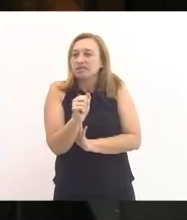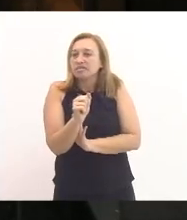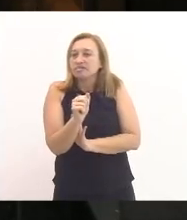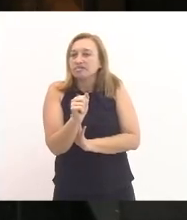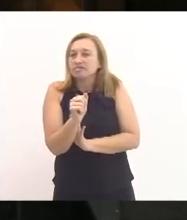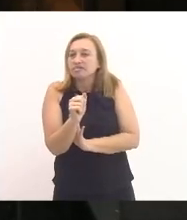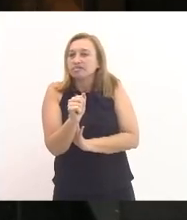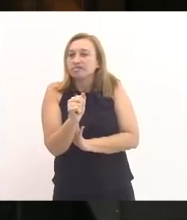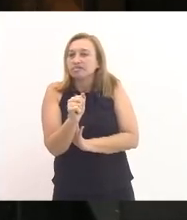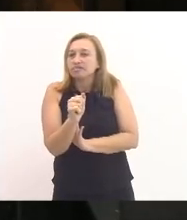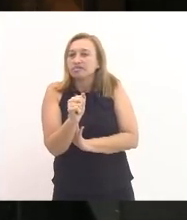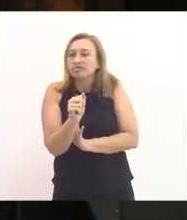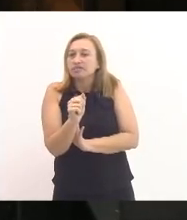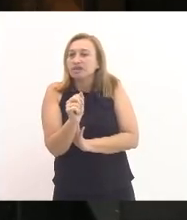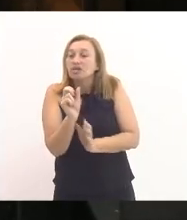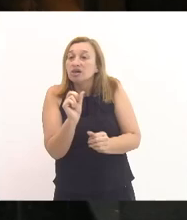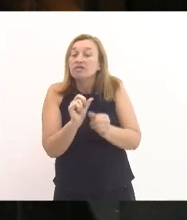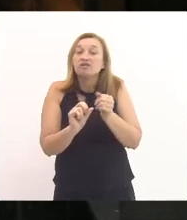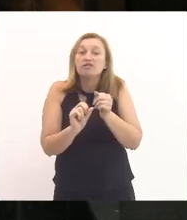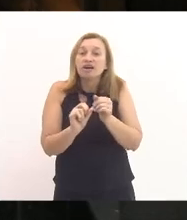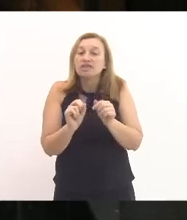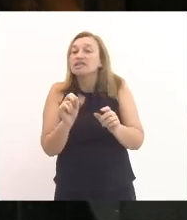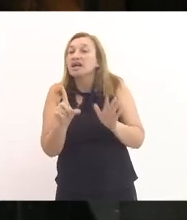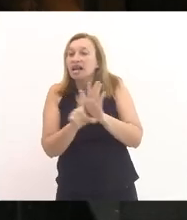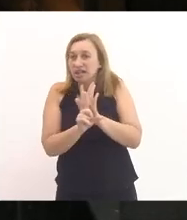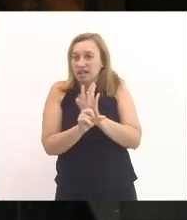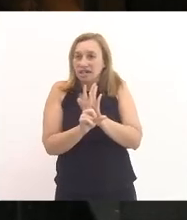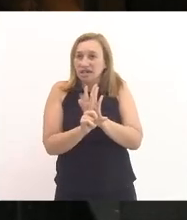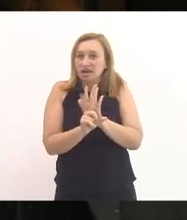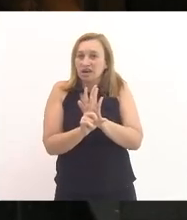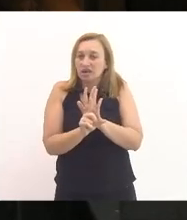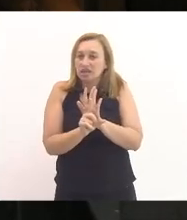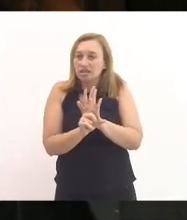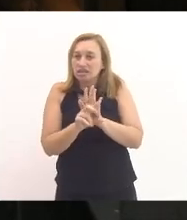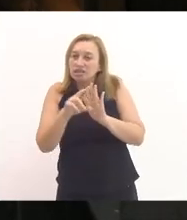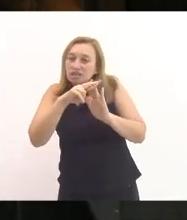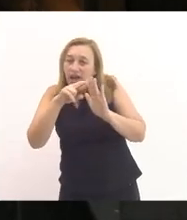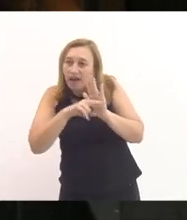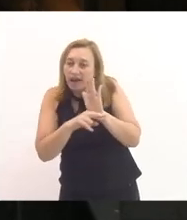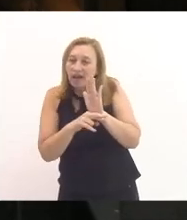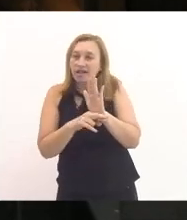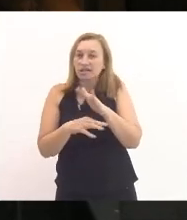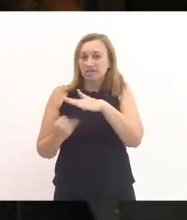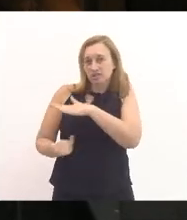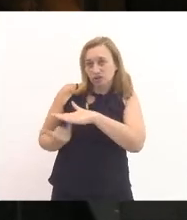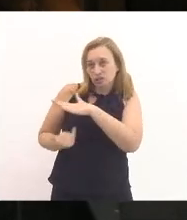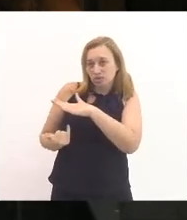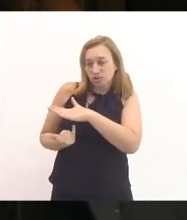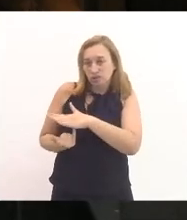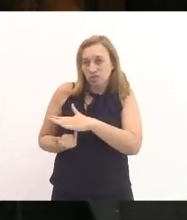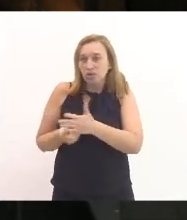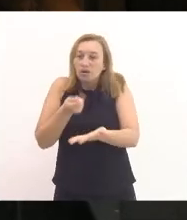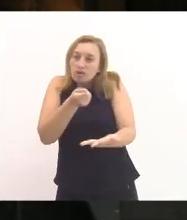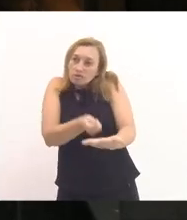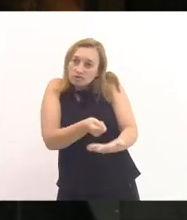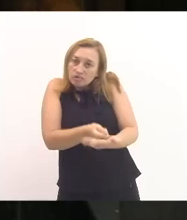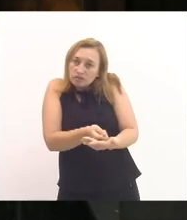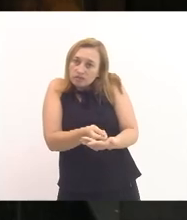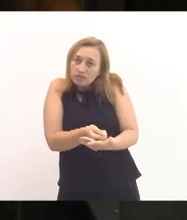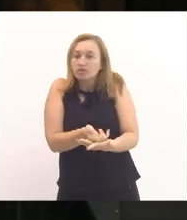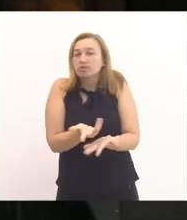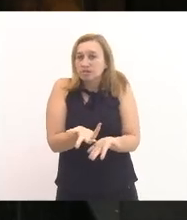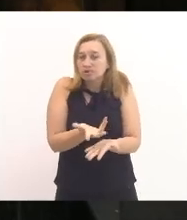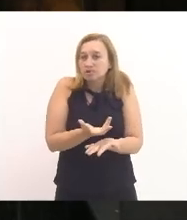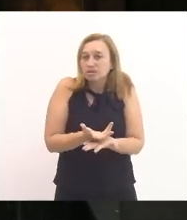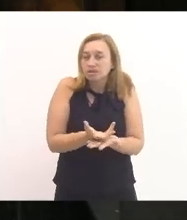não é o que faz uma lei orgânica determina organicidade da instituição reafirma a atribuição